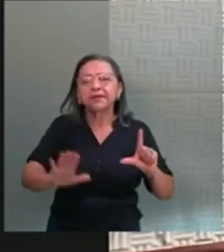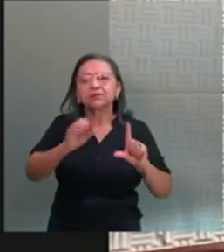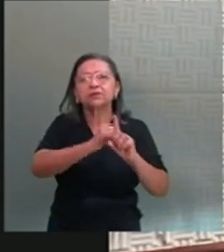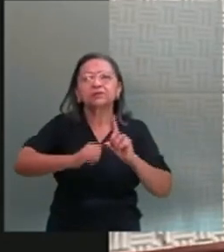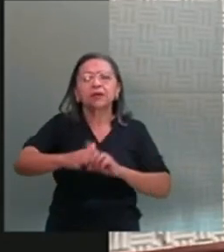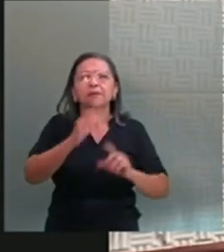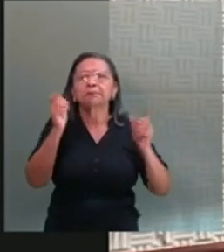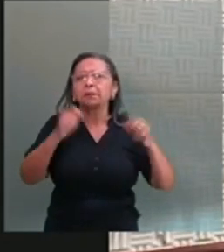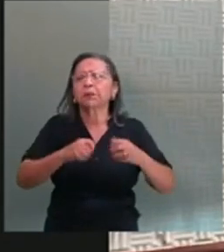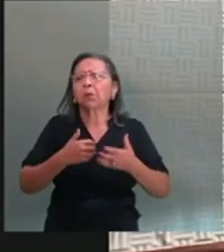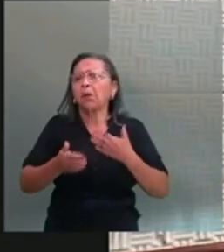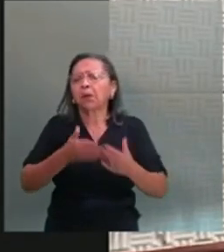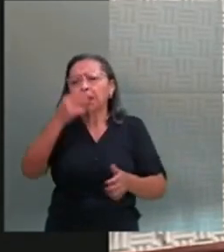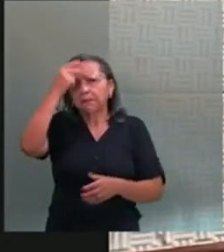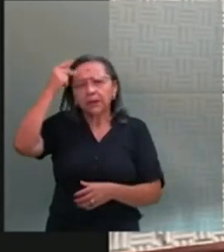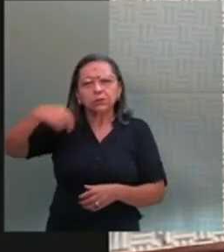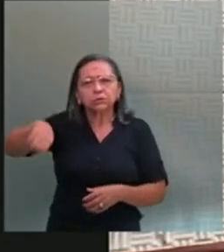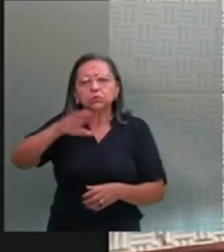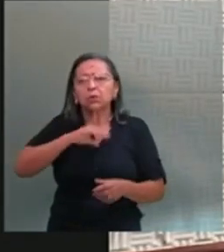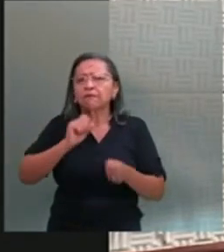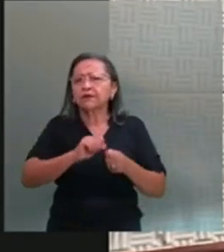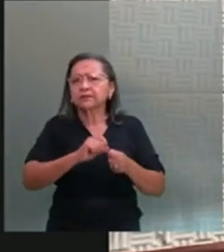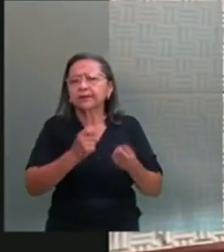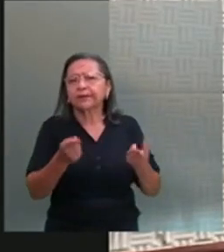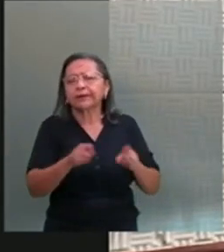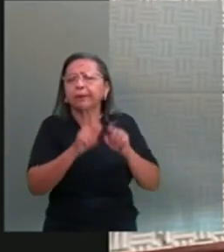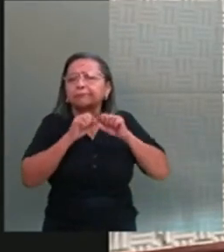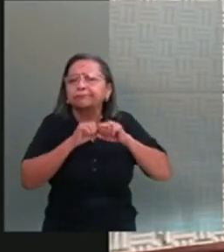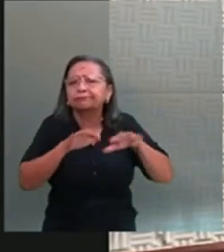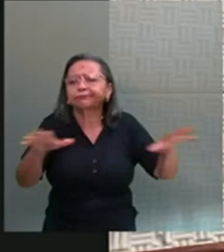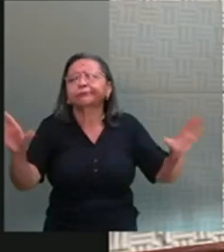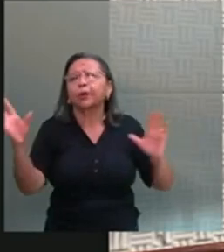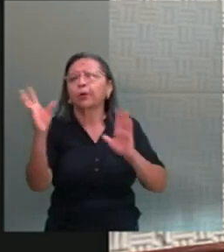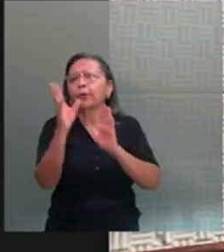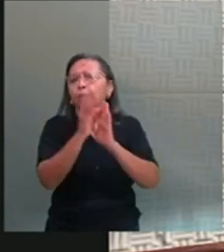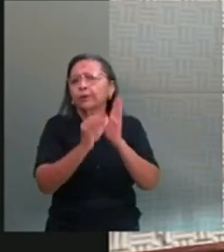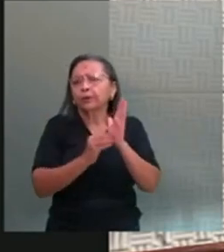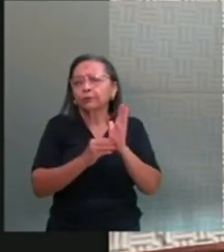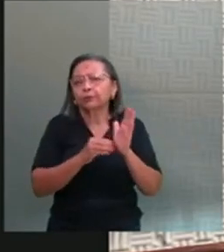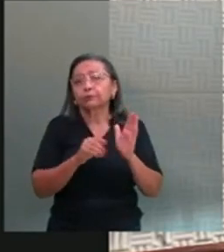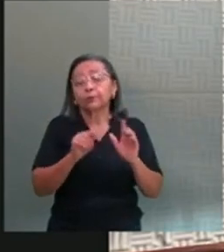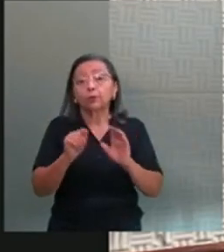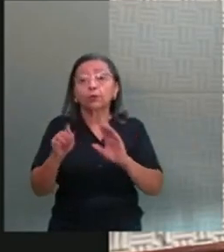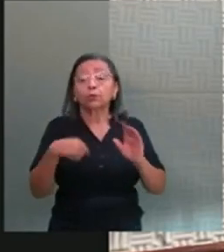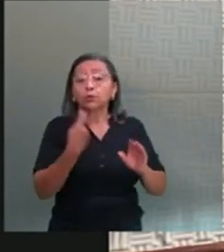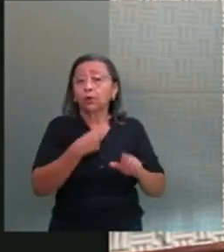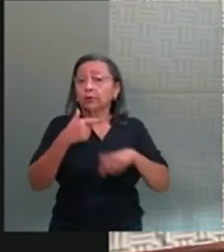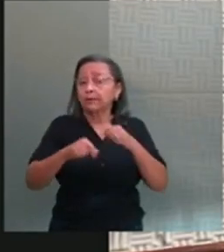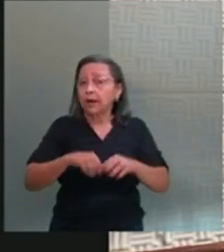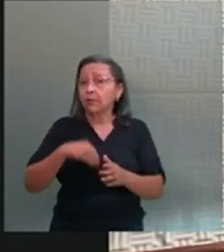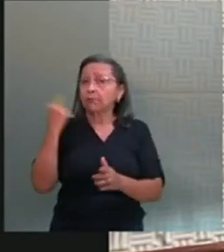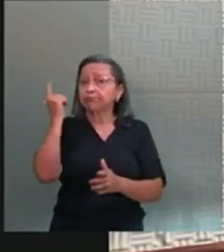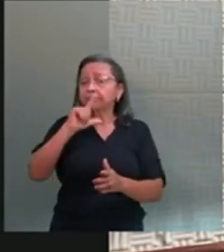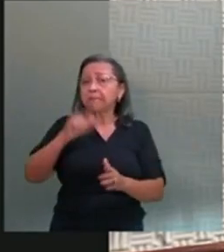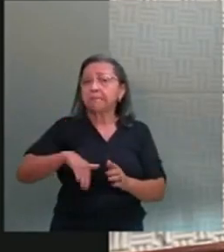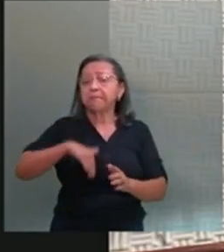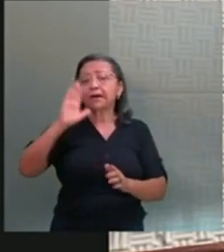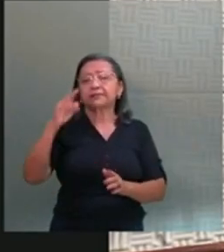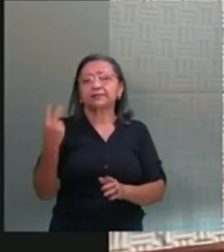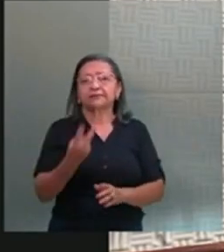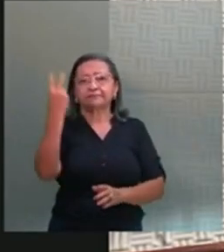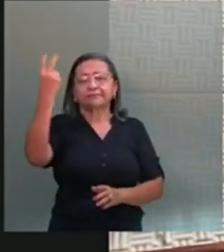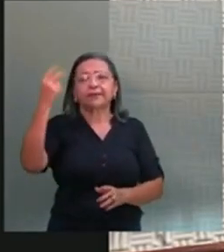a qualquer usuário produzir e disseminar conteúdos, o nosso trabalho ganha ainda mais relevância. Temos